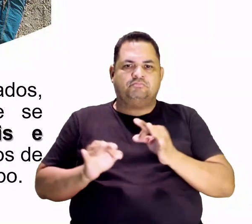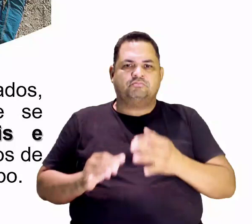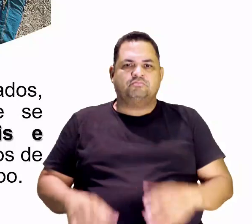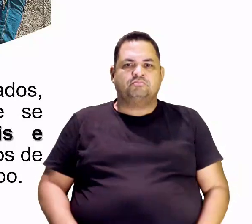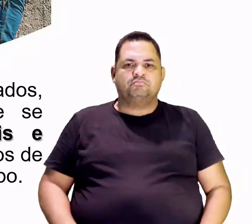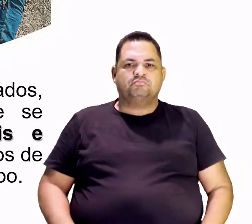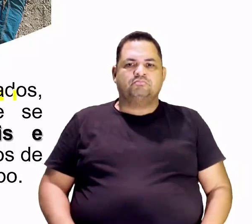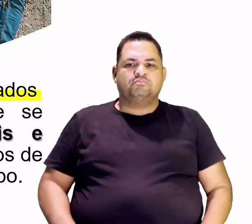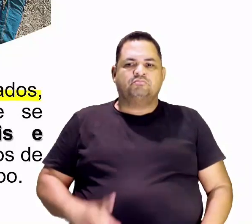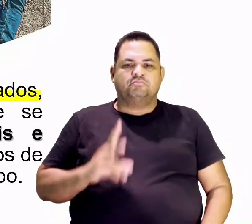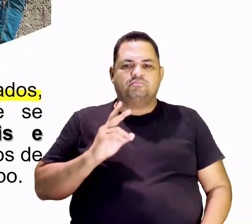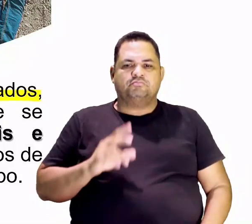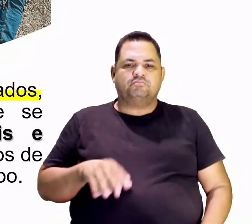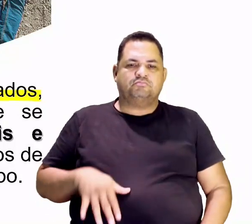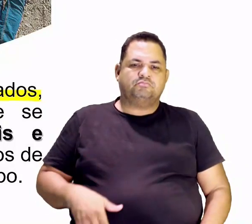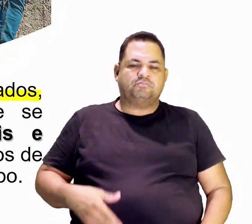são